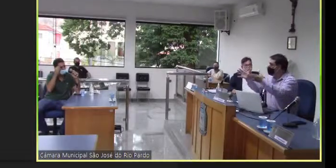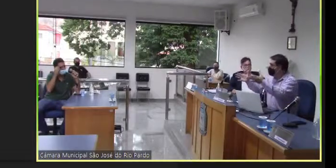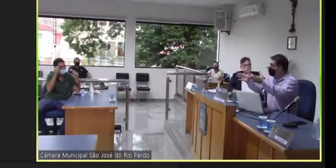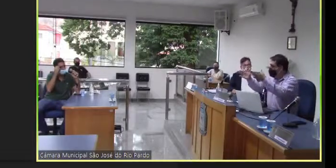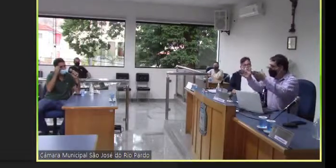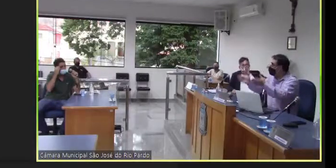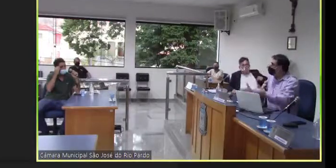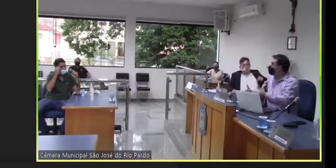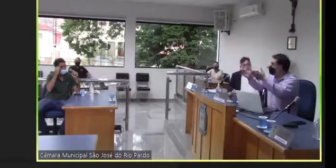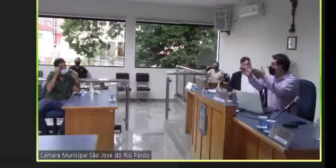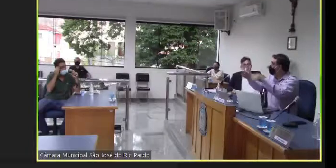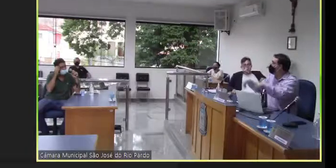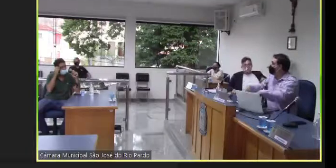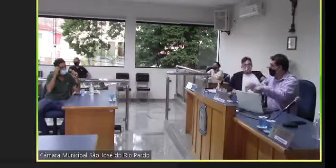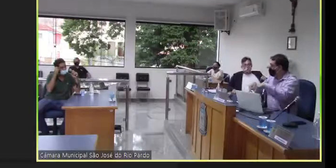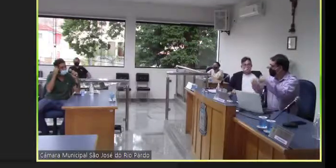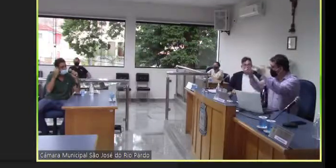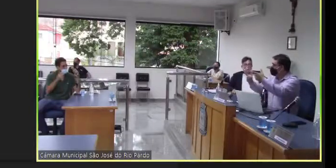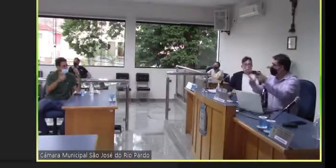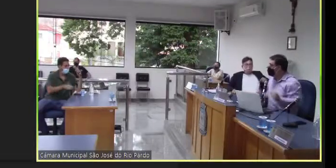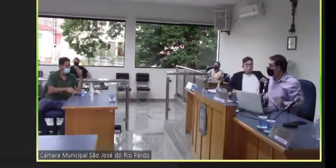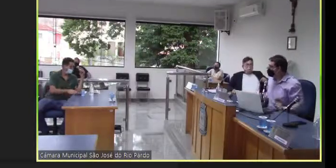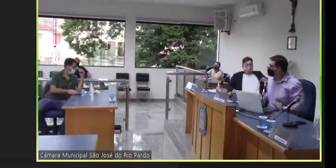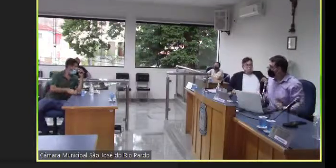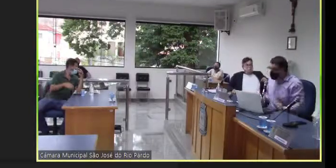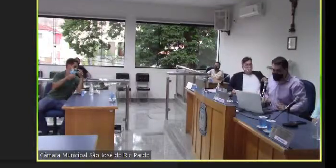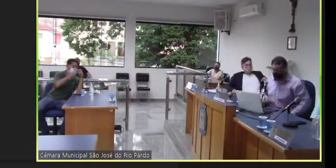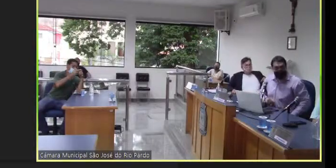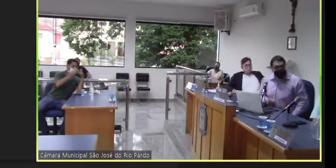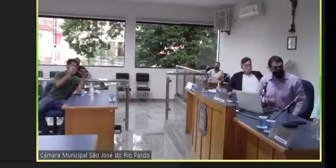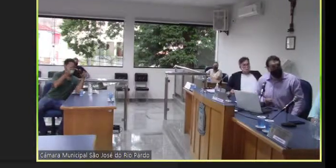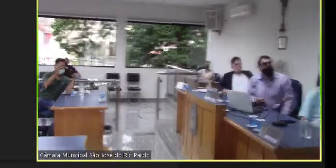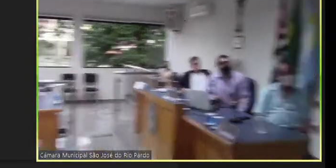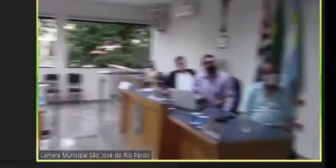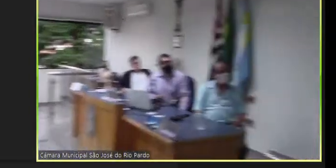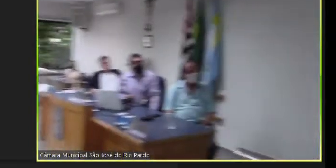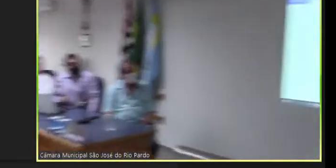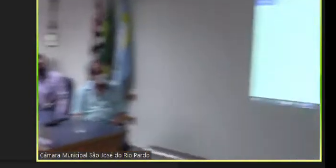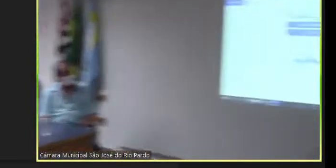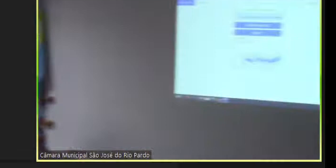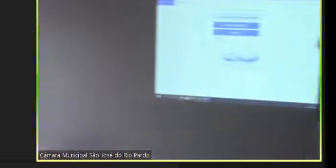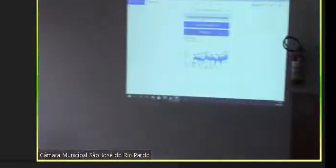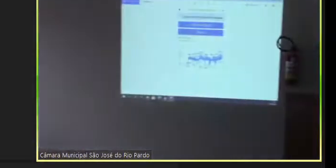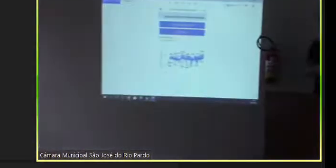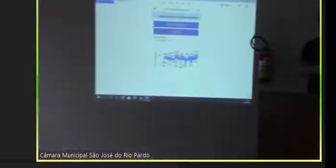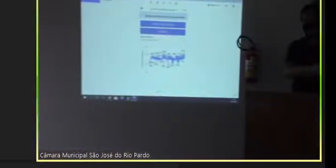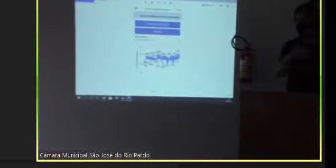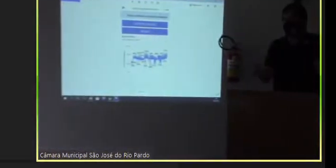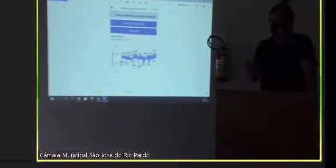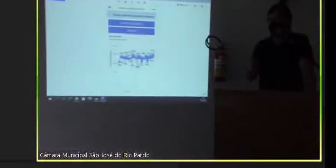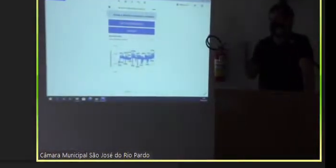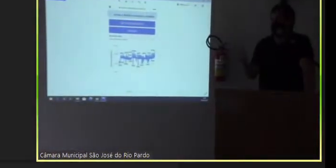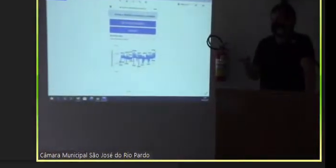2 é a referência que ele vai ter para o dia. Ah, entendi. Ele trava das 10 às 2, como falassem, lá é a sua casa. A